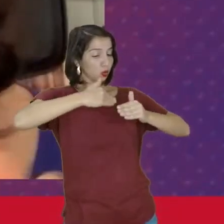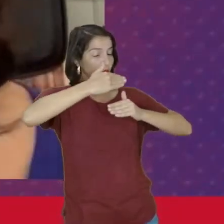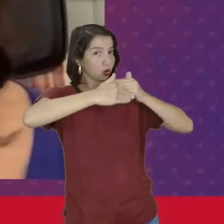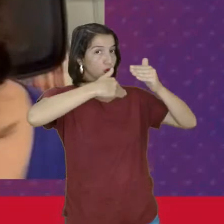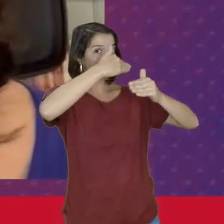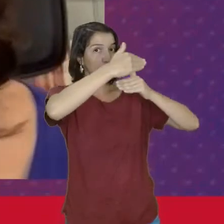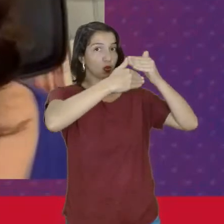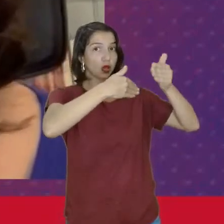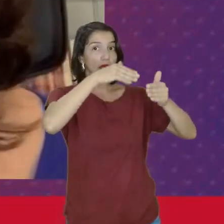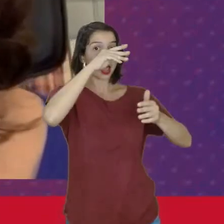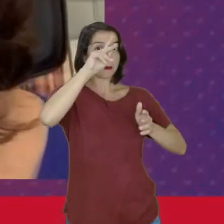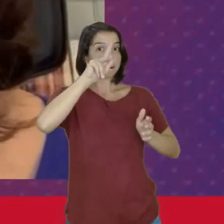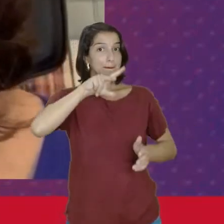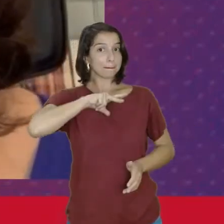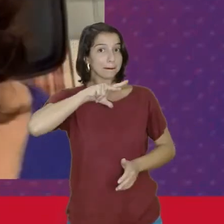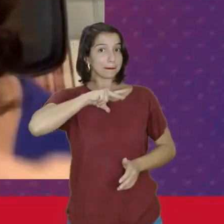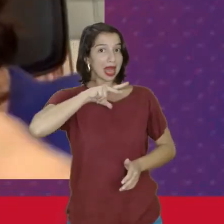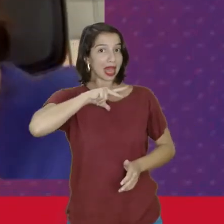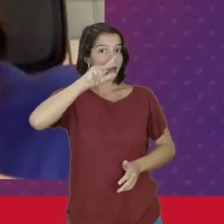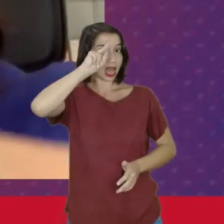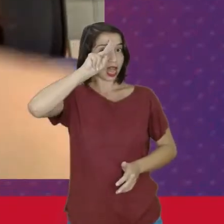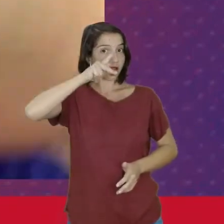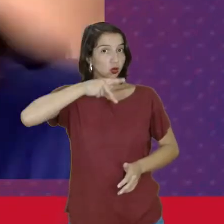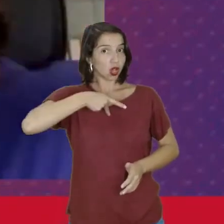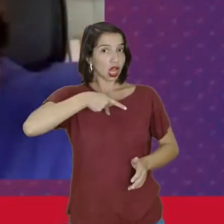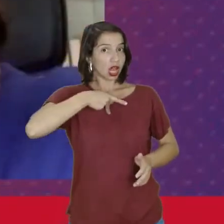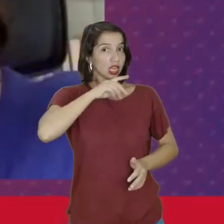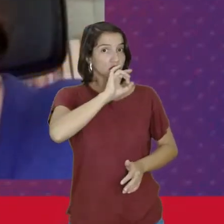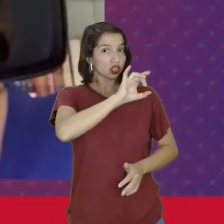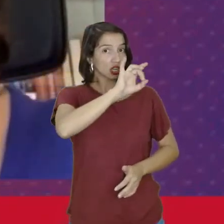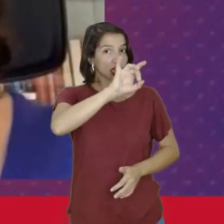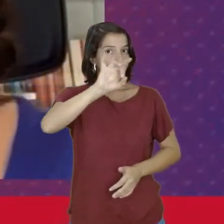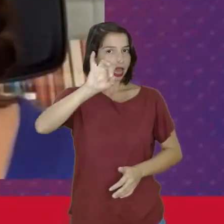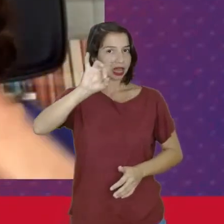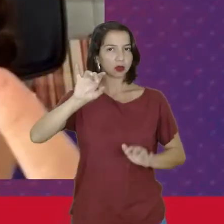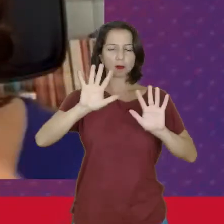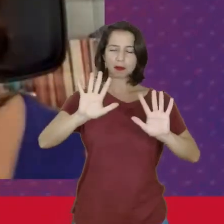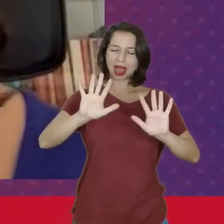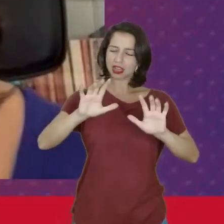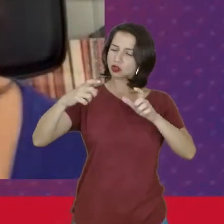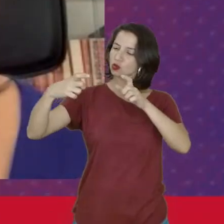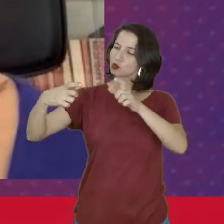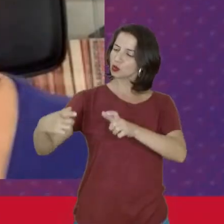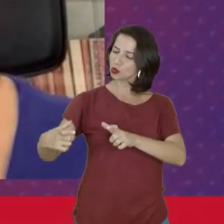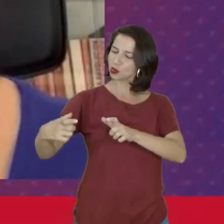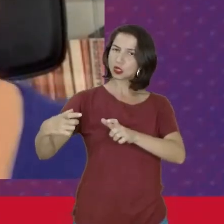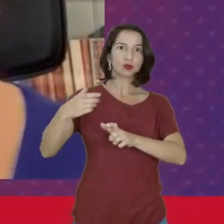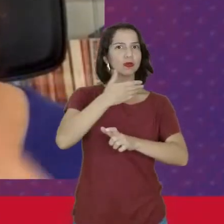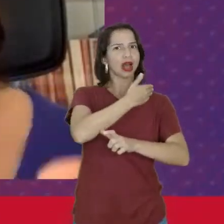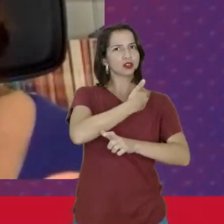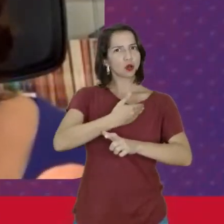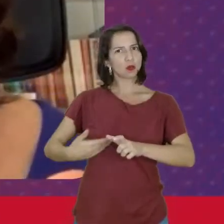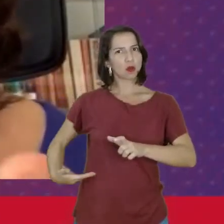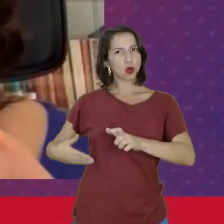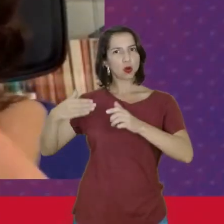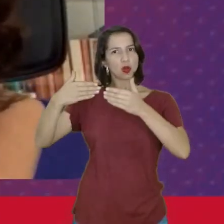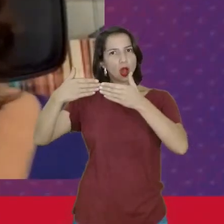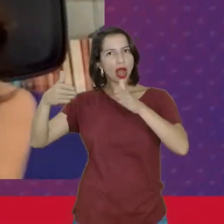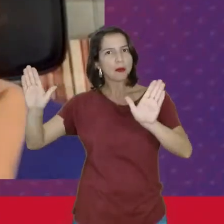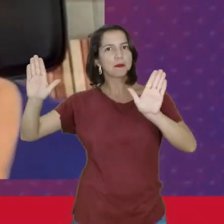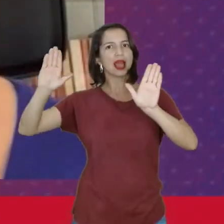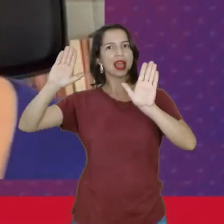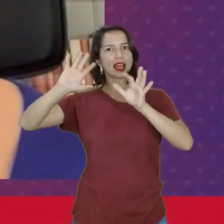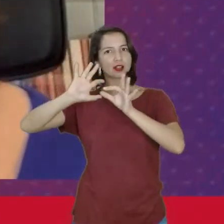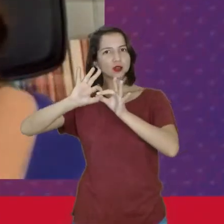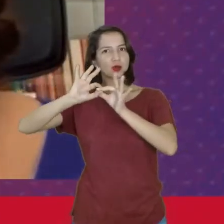No espaço público, nós temos que garantir o respeito às convicções religiosas, às